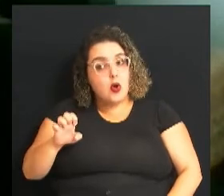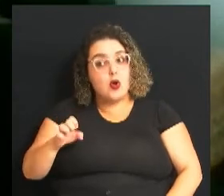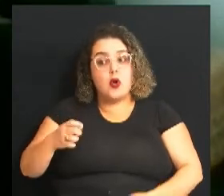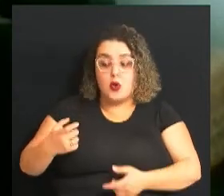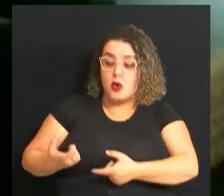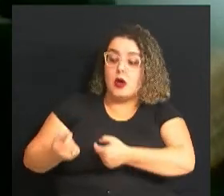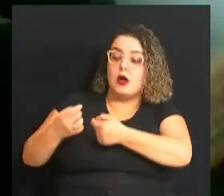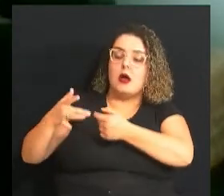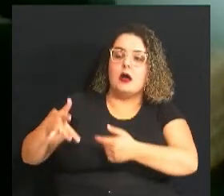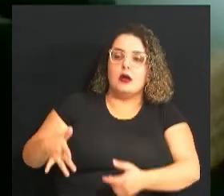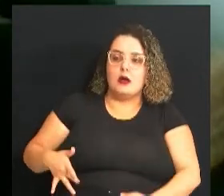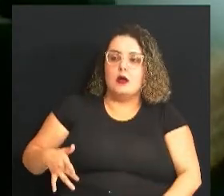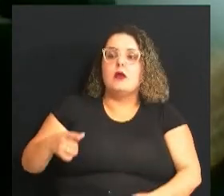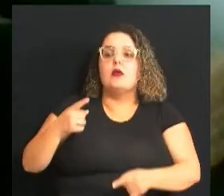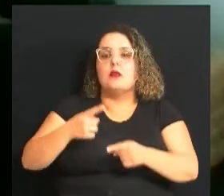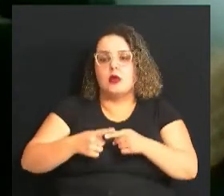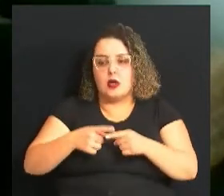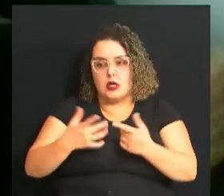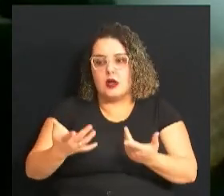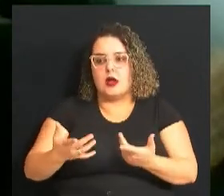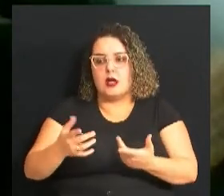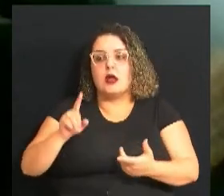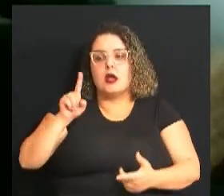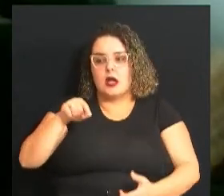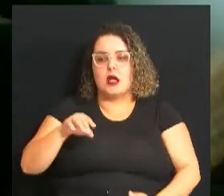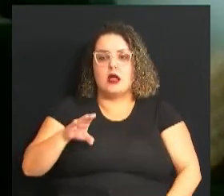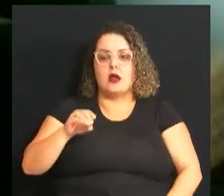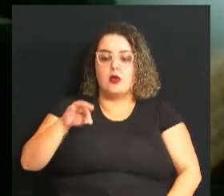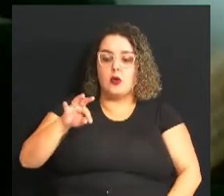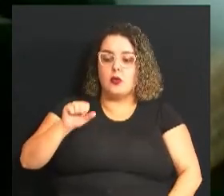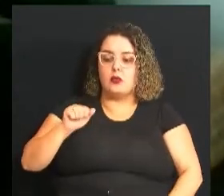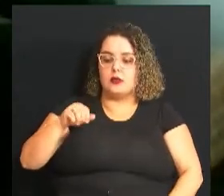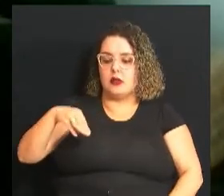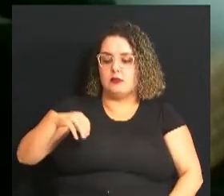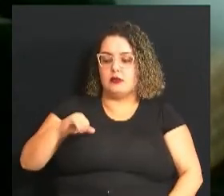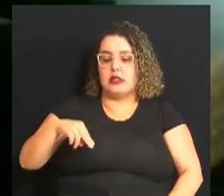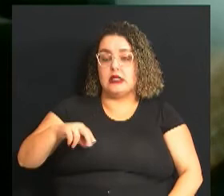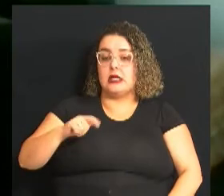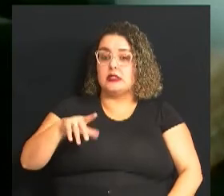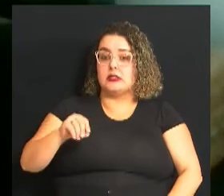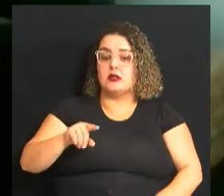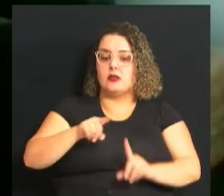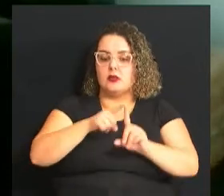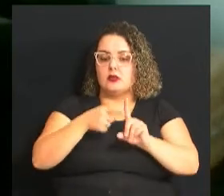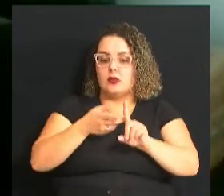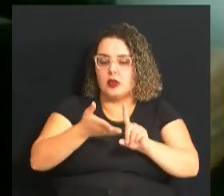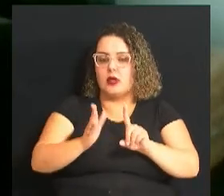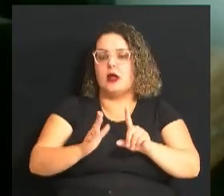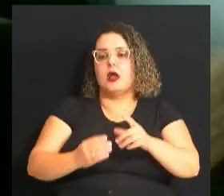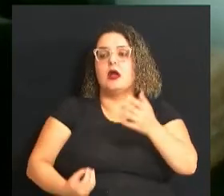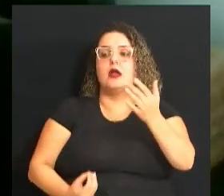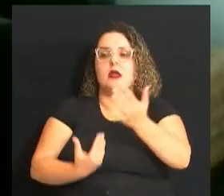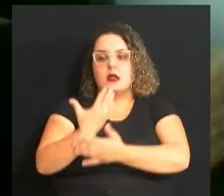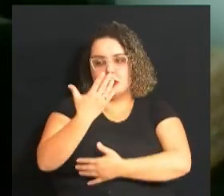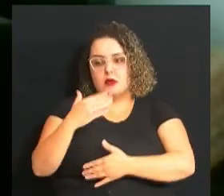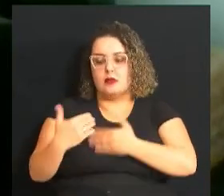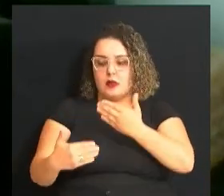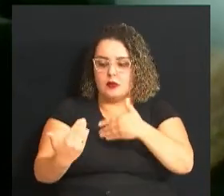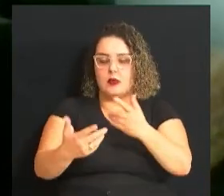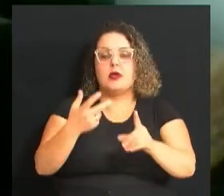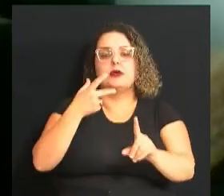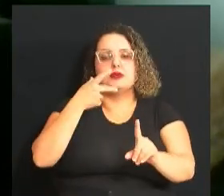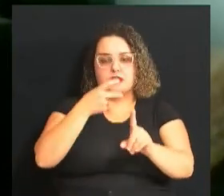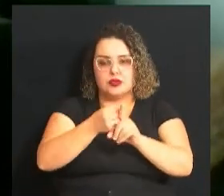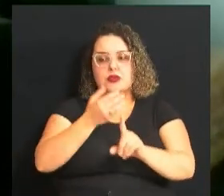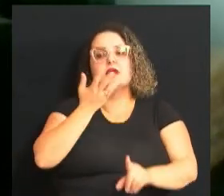fígado, por conta dessa contaminação no trabalho de parto. Então, a partir daí, criou-se a rotina de vacinação da criança,